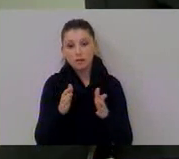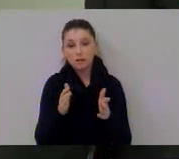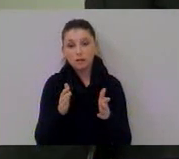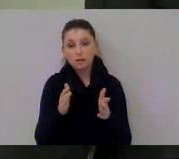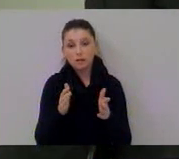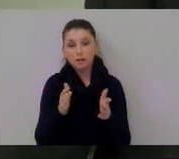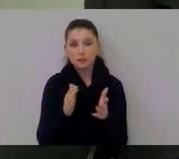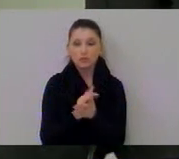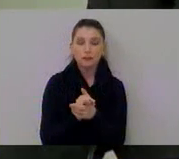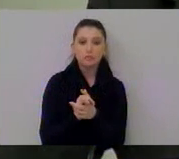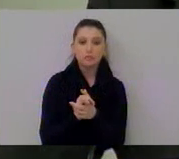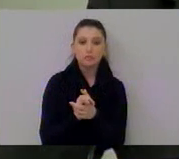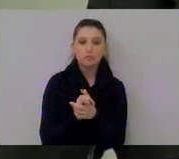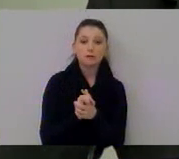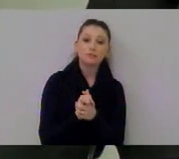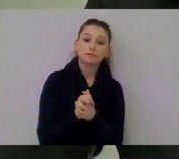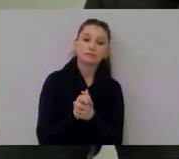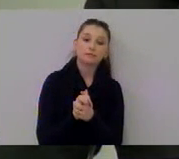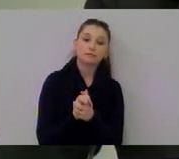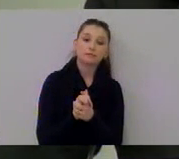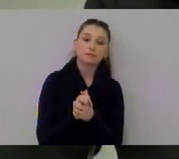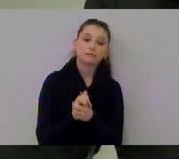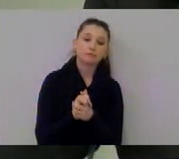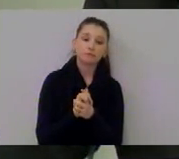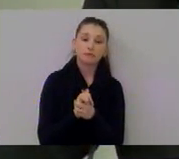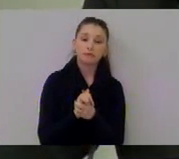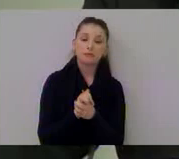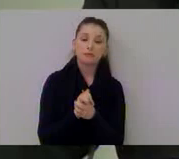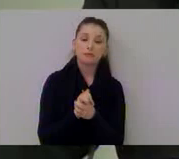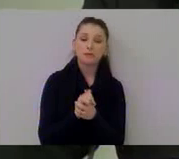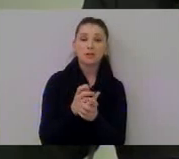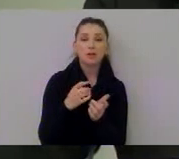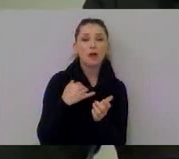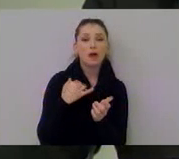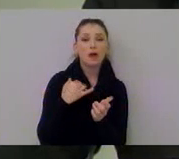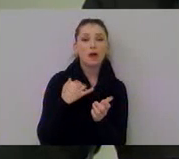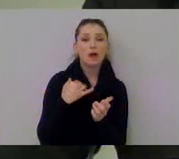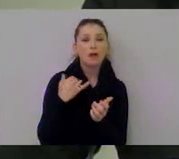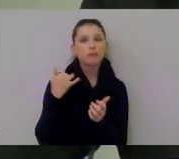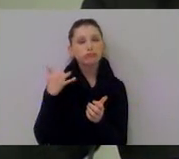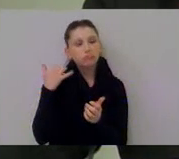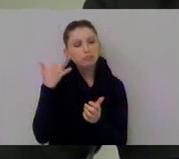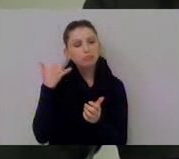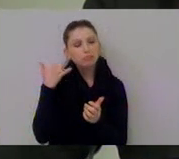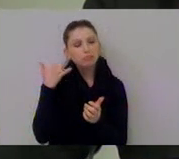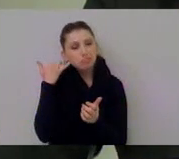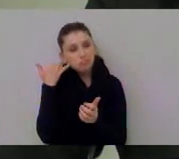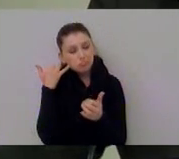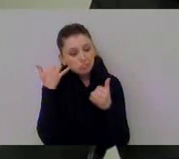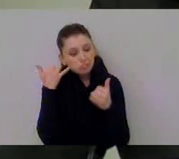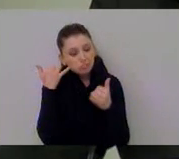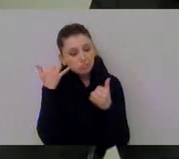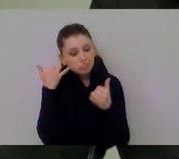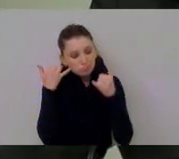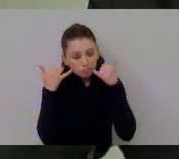Inclusive, recebi algumas ligações para que eu